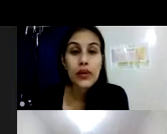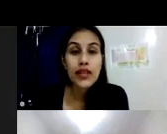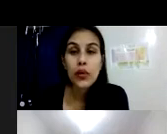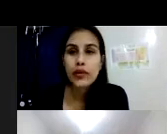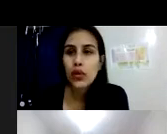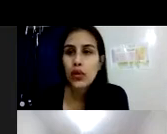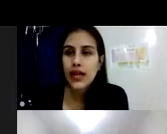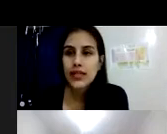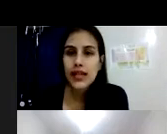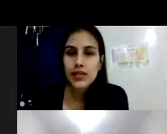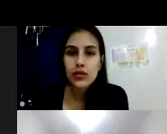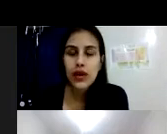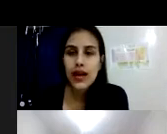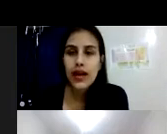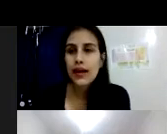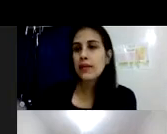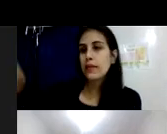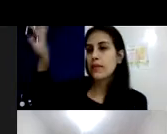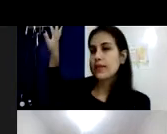deixar um interruptor